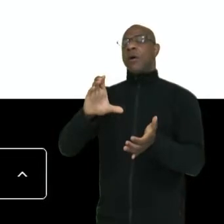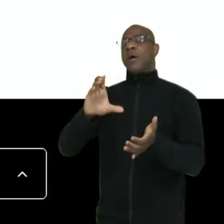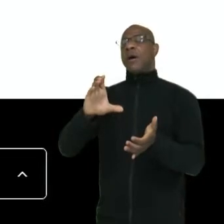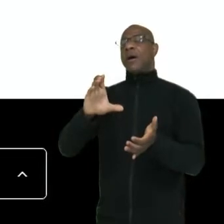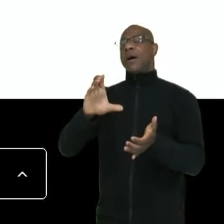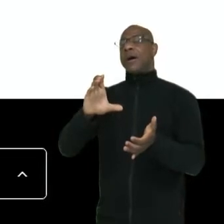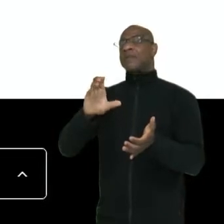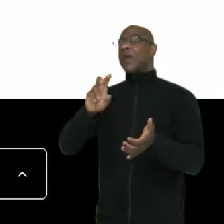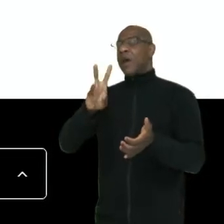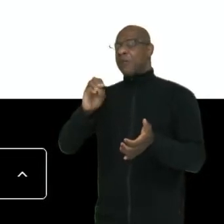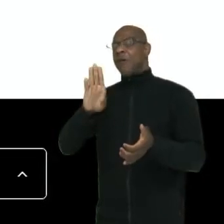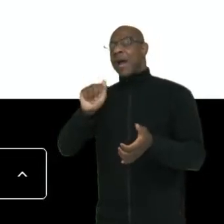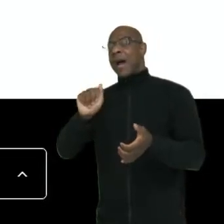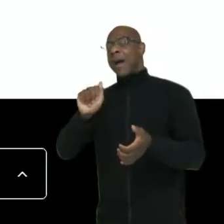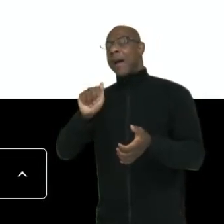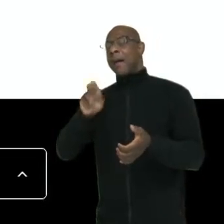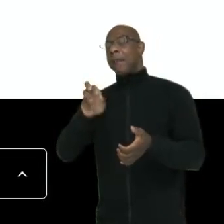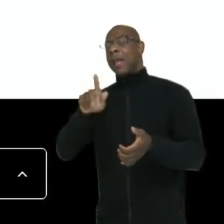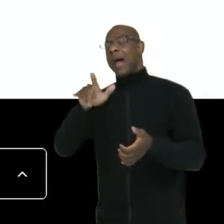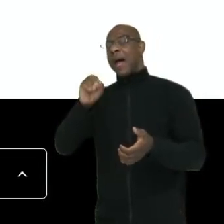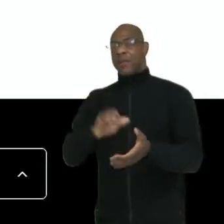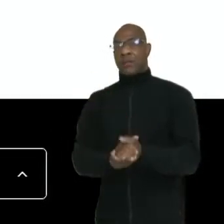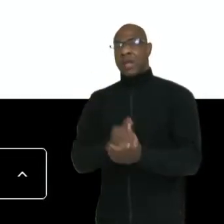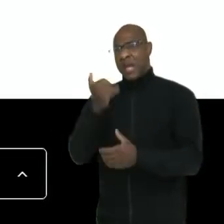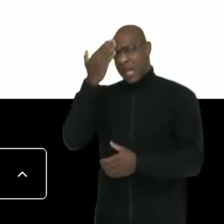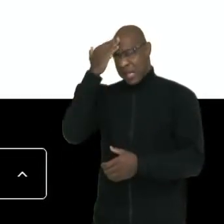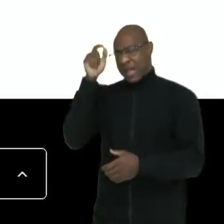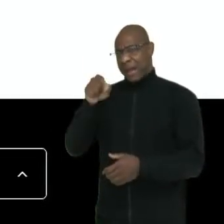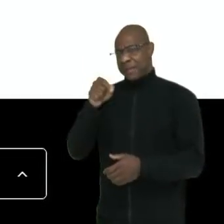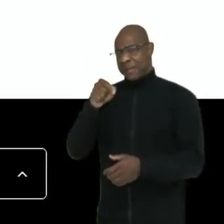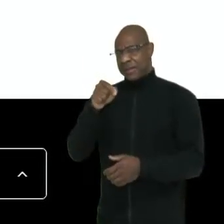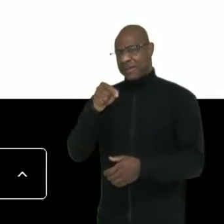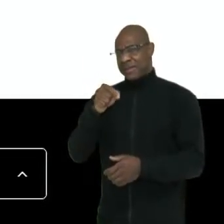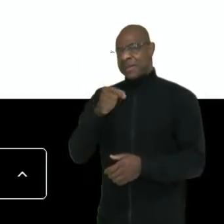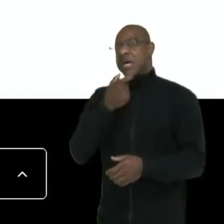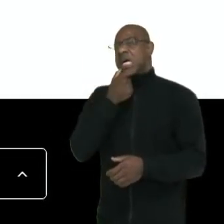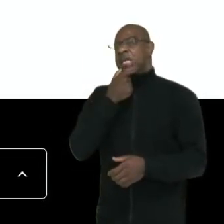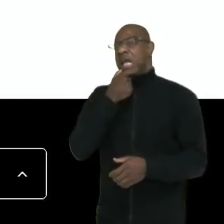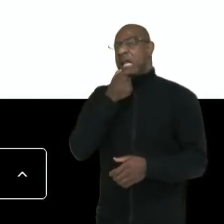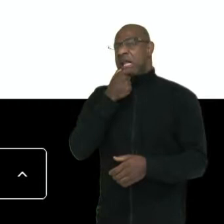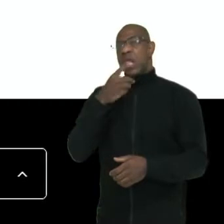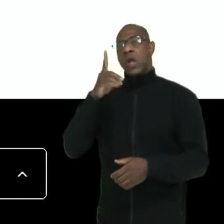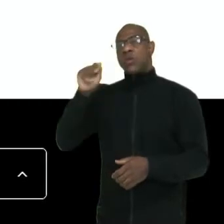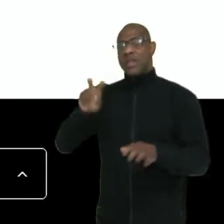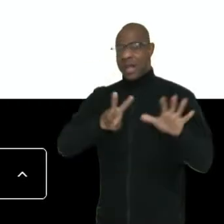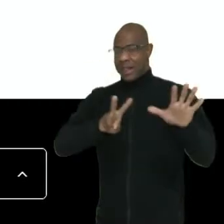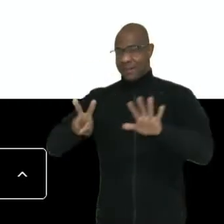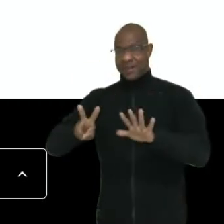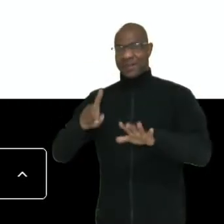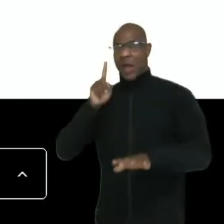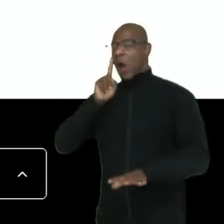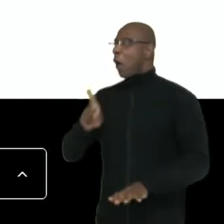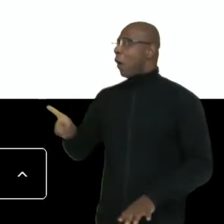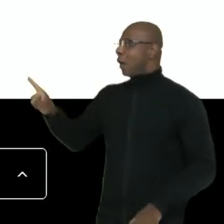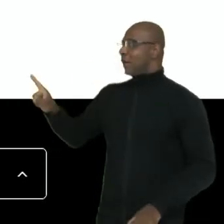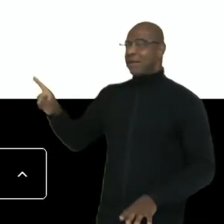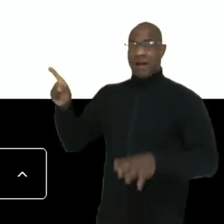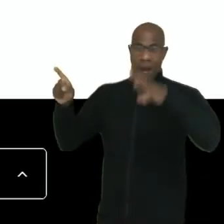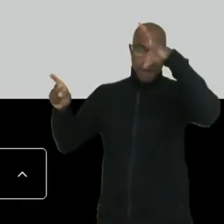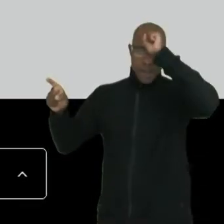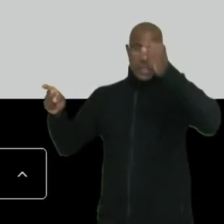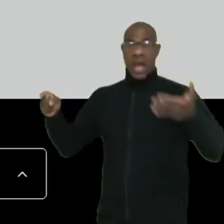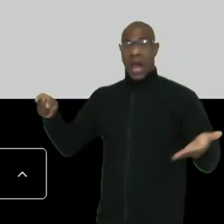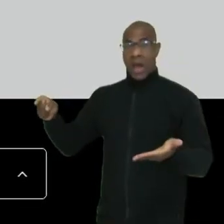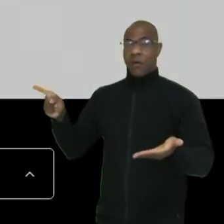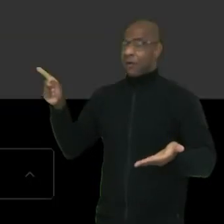os dias da semana em inglês? Bom, se você não sabe, agora nós vamos aprender. Eu vou colocar aqui para vocês, então, ó, nós vamos